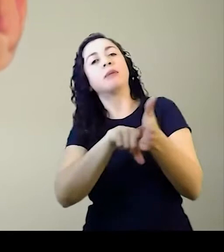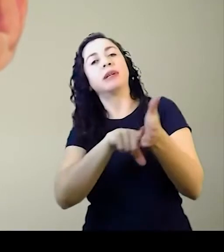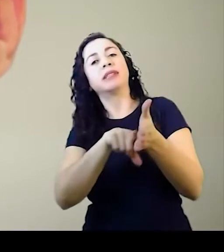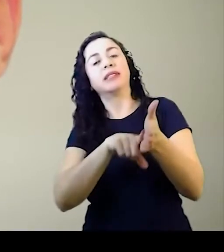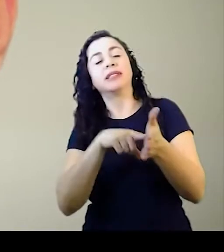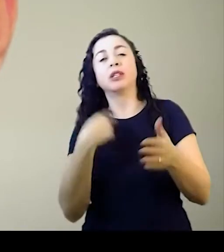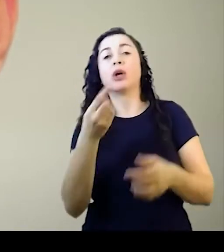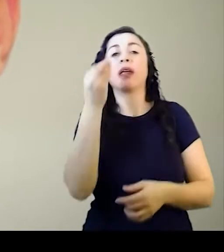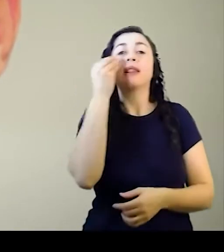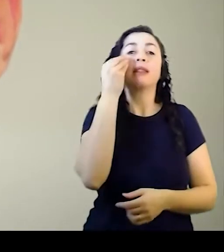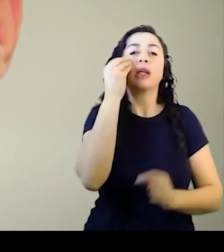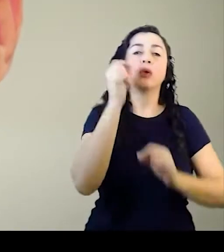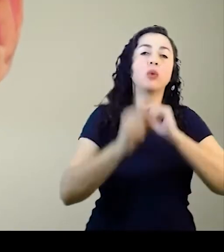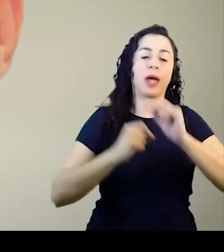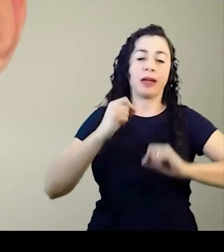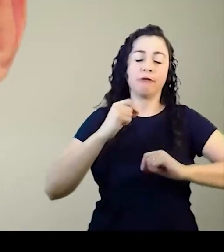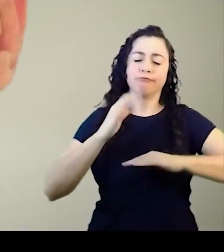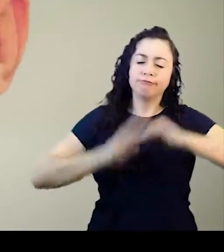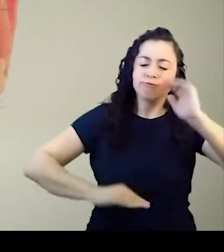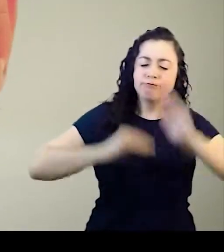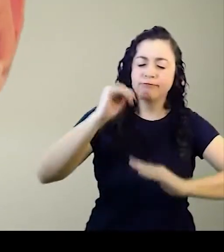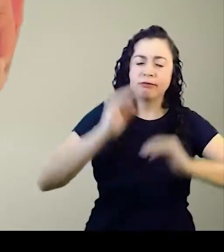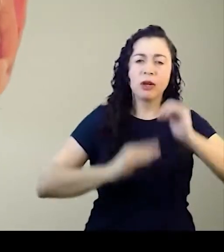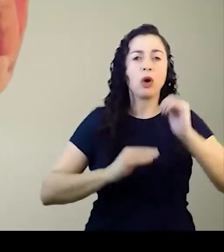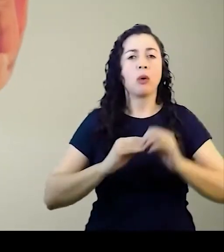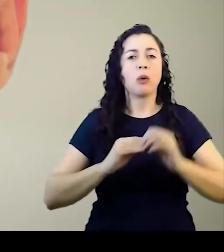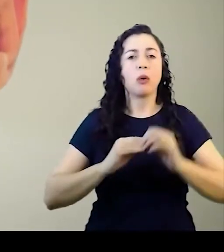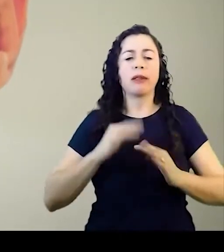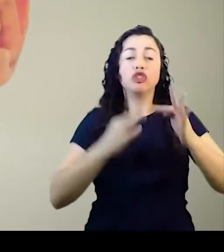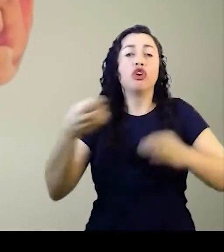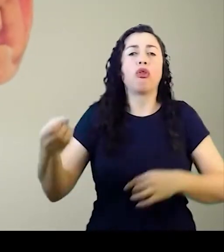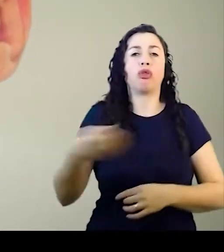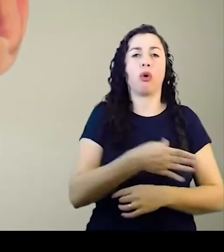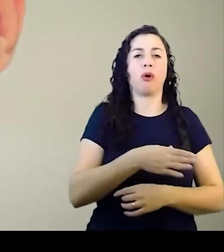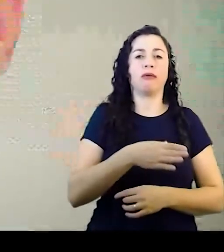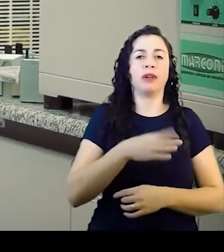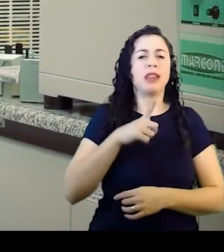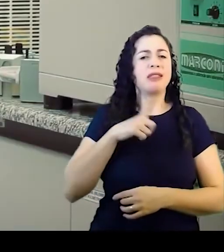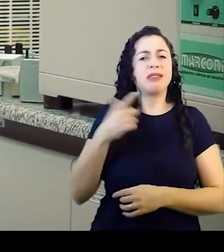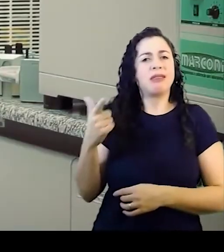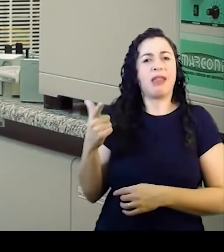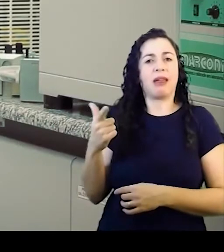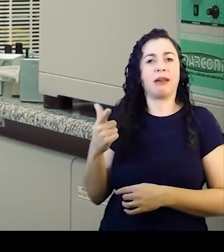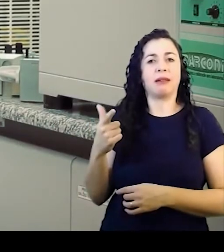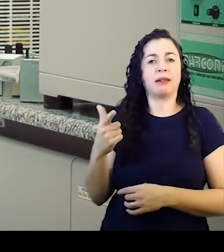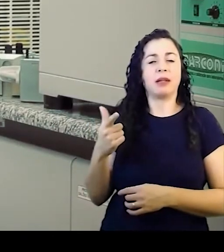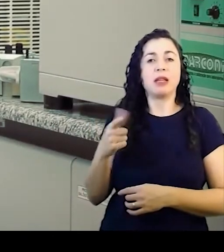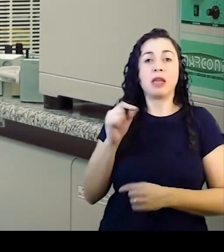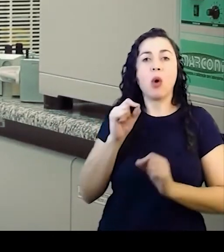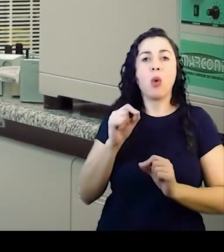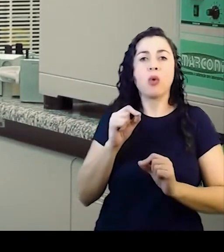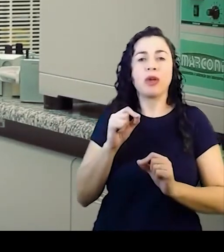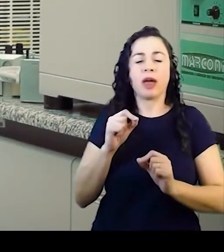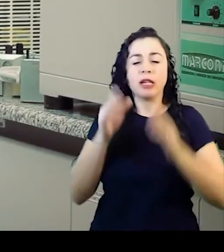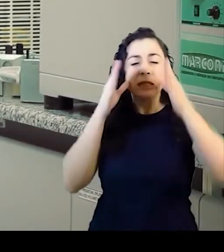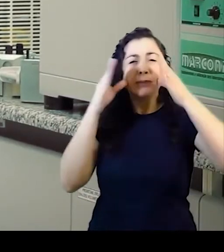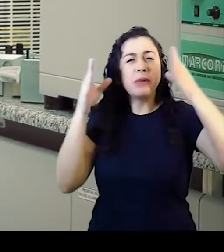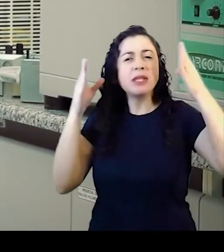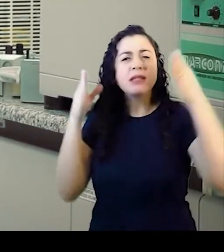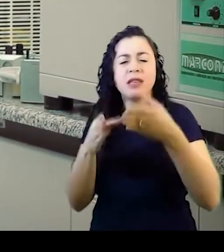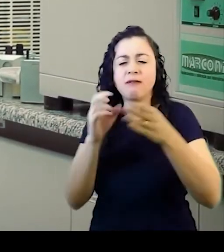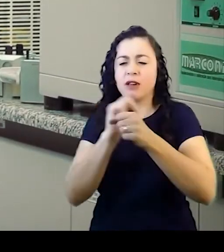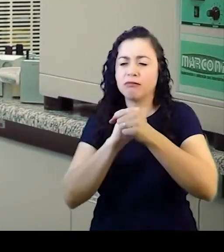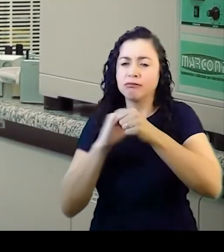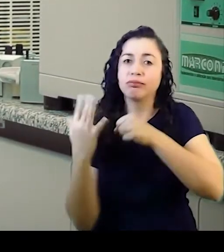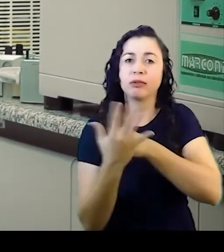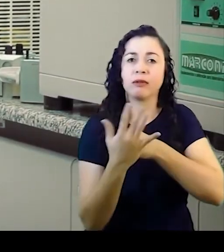tenta desenvolver uma tecnologia inexistente, certo? Que ela é promissora por ser altamente específica para o vírus,